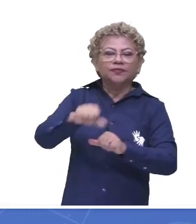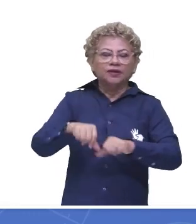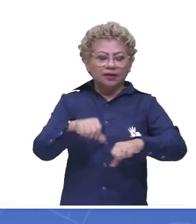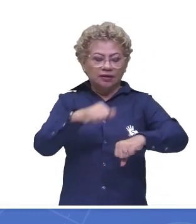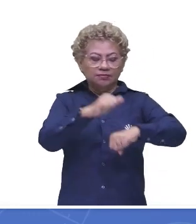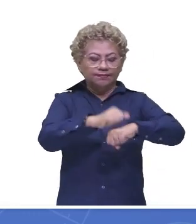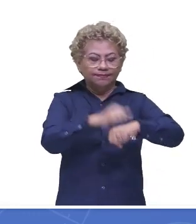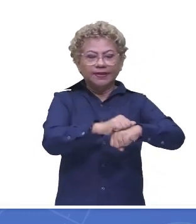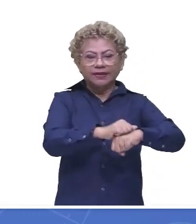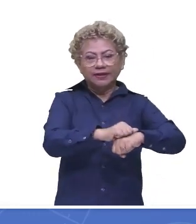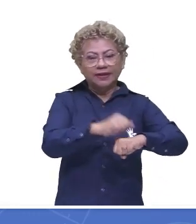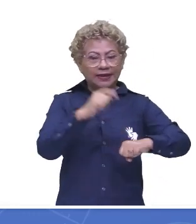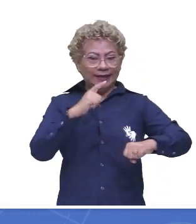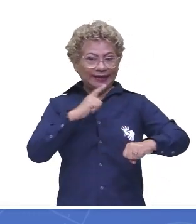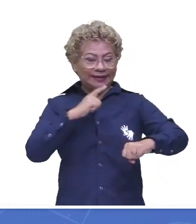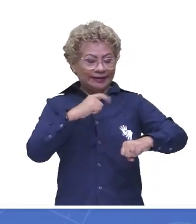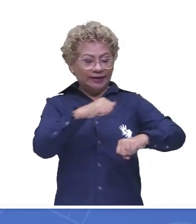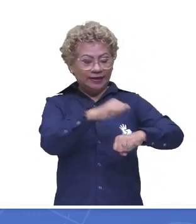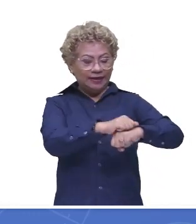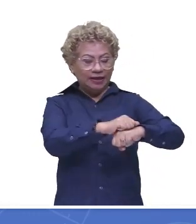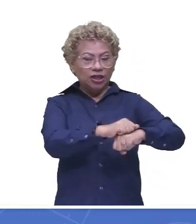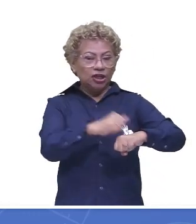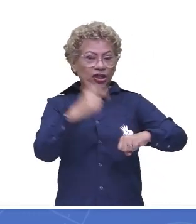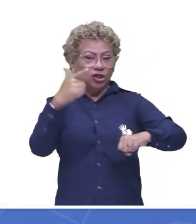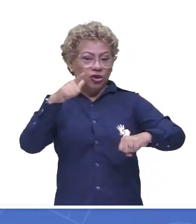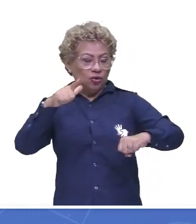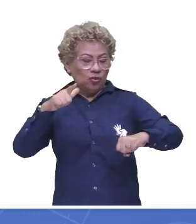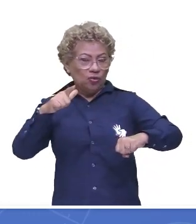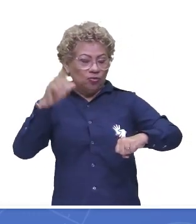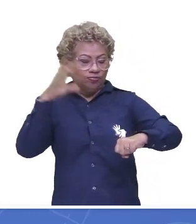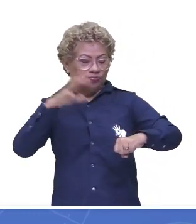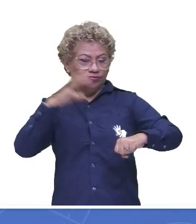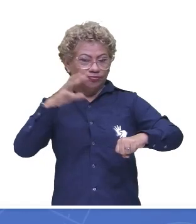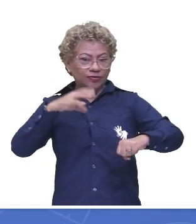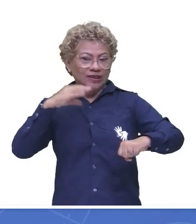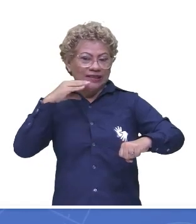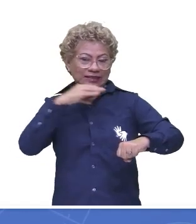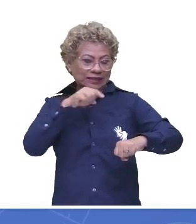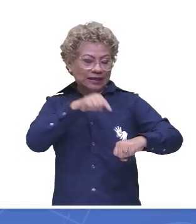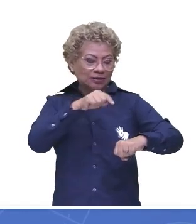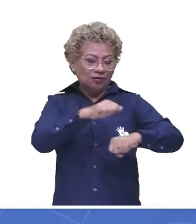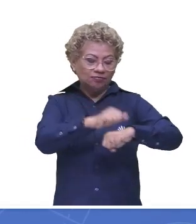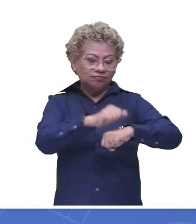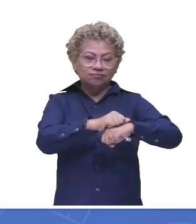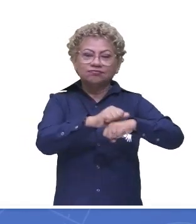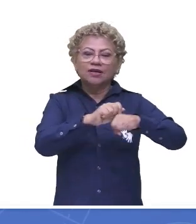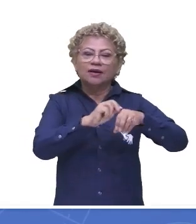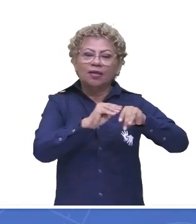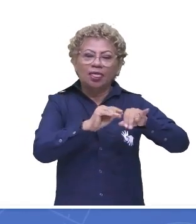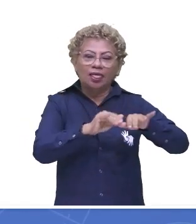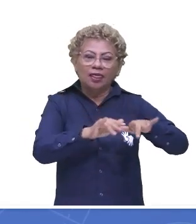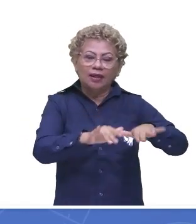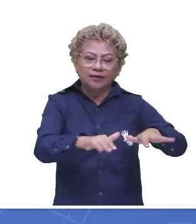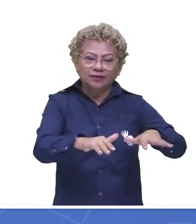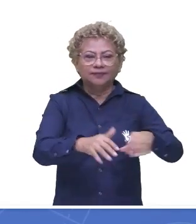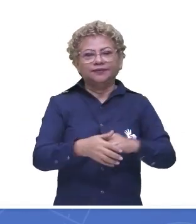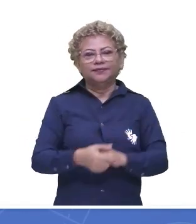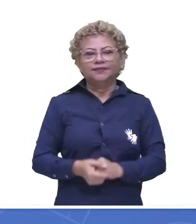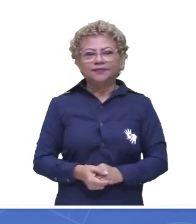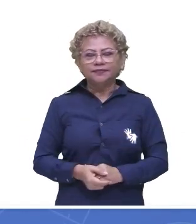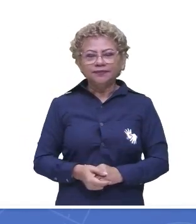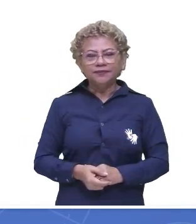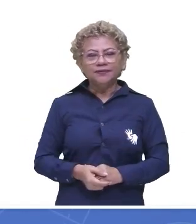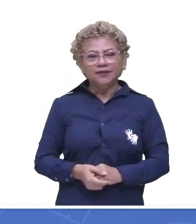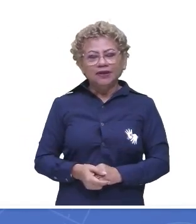outro recebe, sempre vai existir aqui no calor, tá certo? Esse calor latente ali que nós vimos, a letra L da